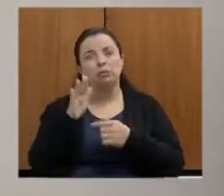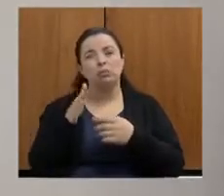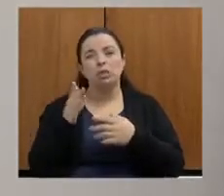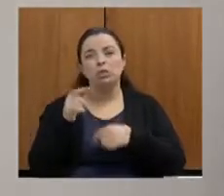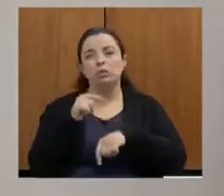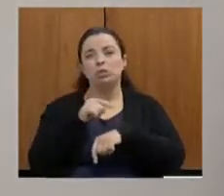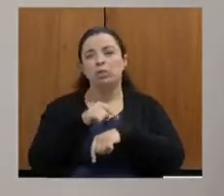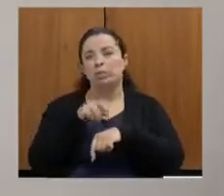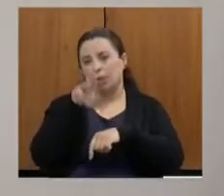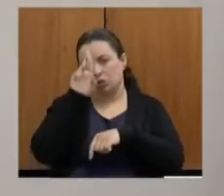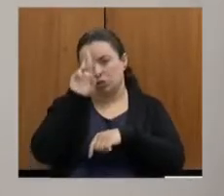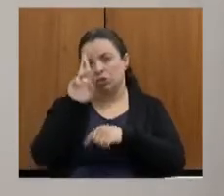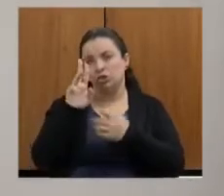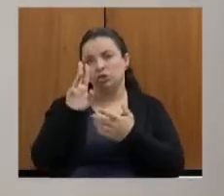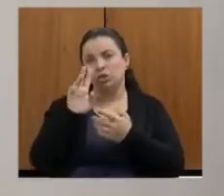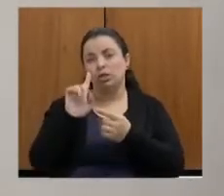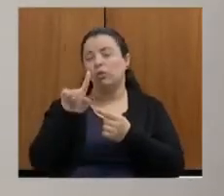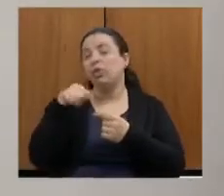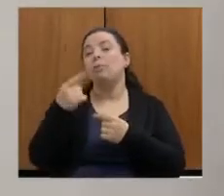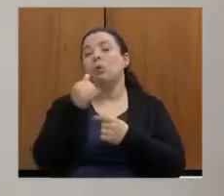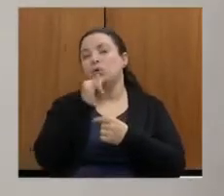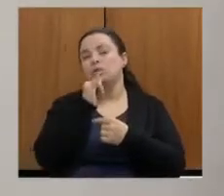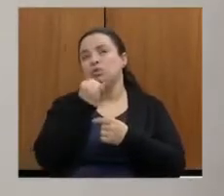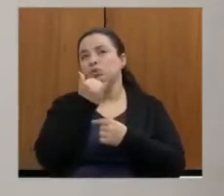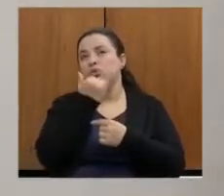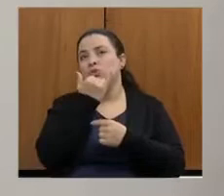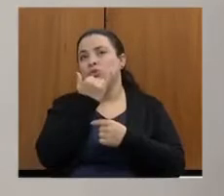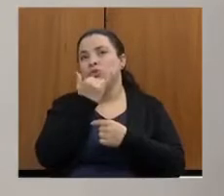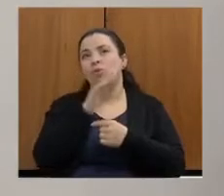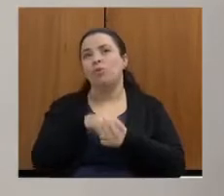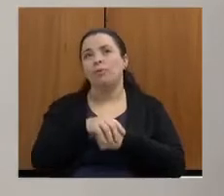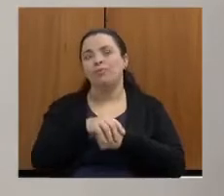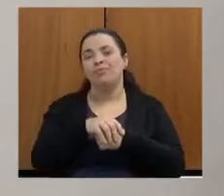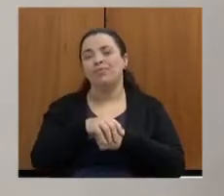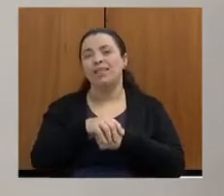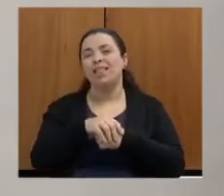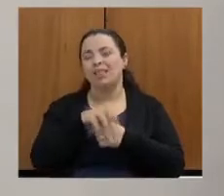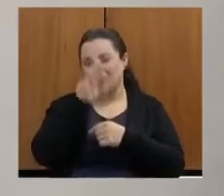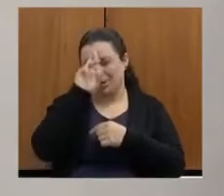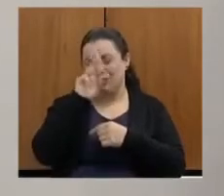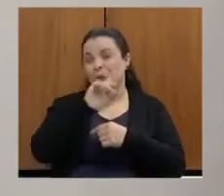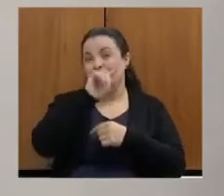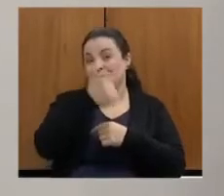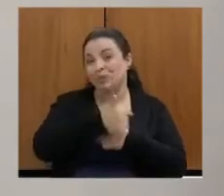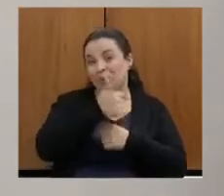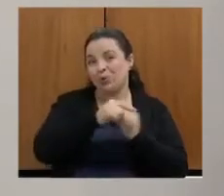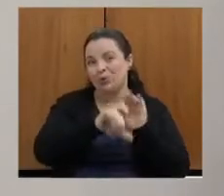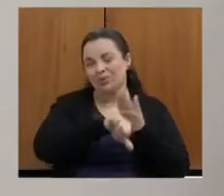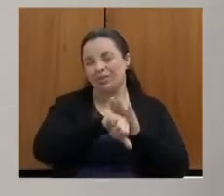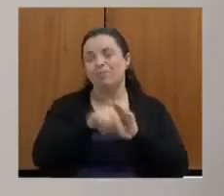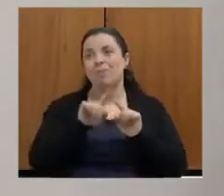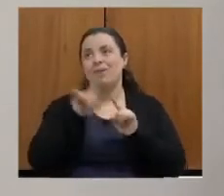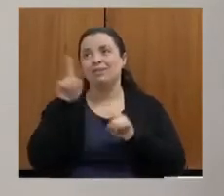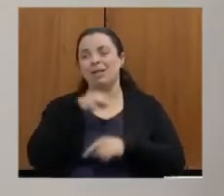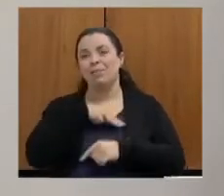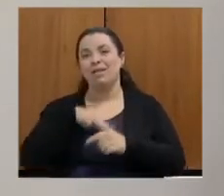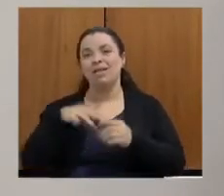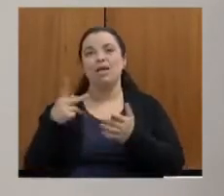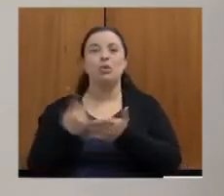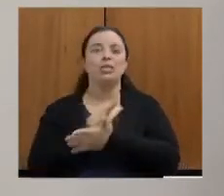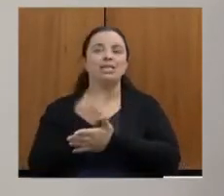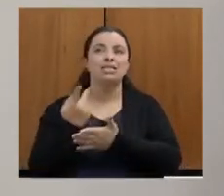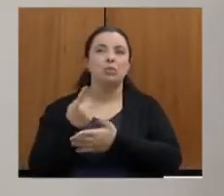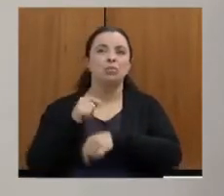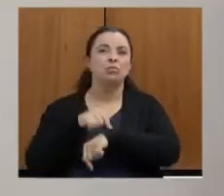44 horas da tarde após o almoço a hora do almoço e foi o segundo crime da vale né E no sábado eu estive